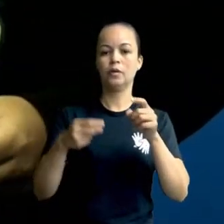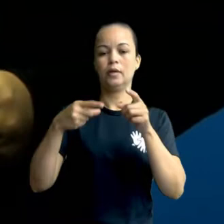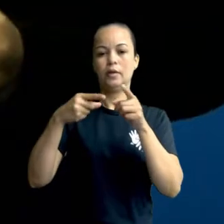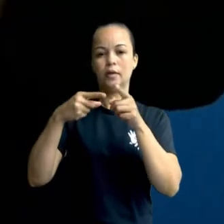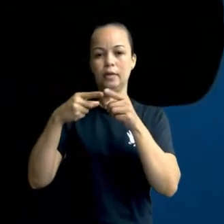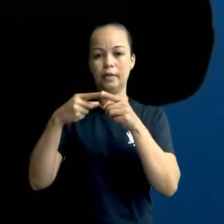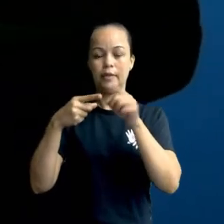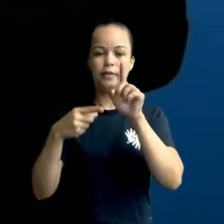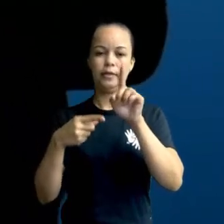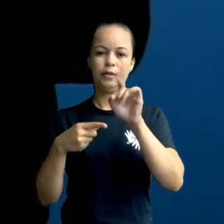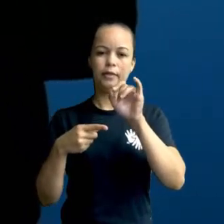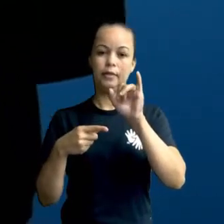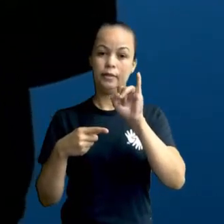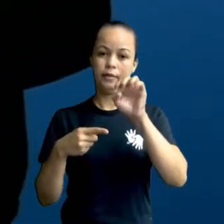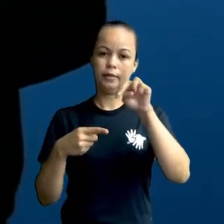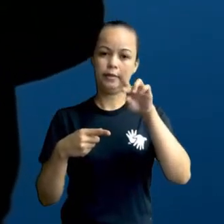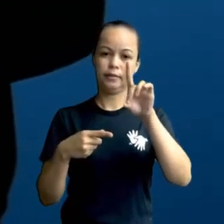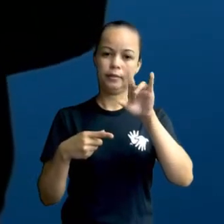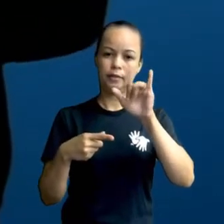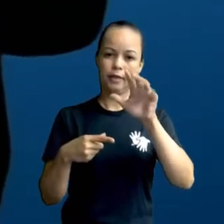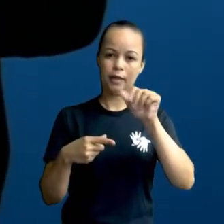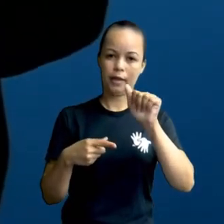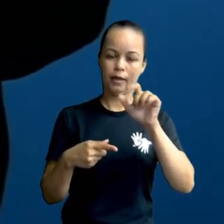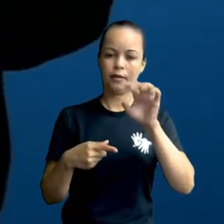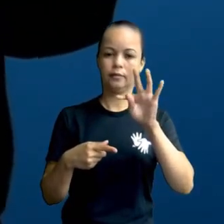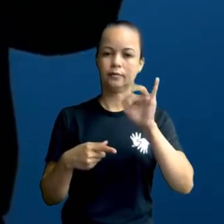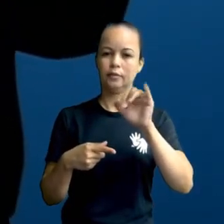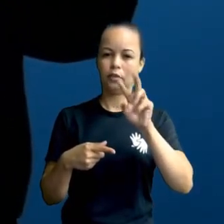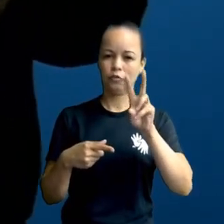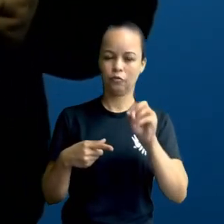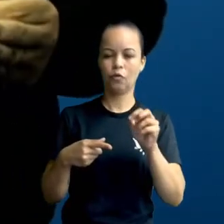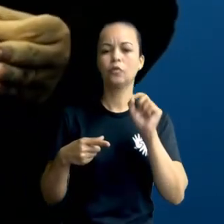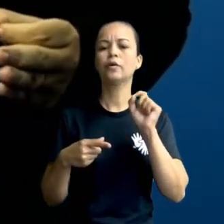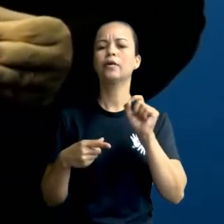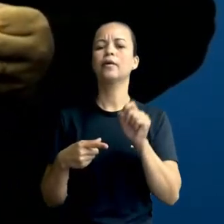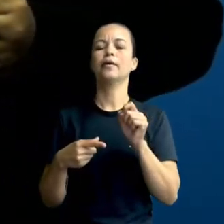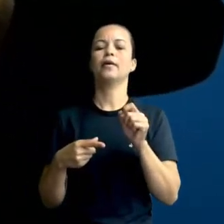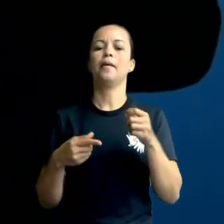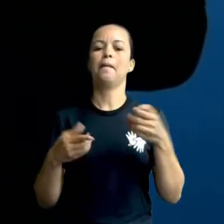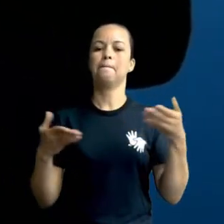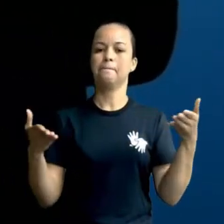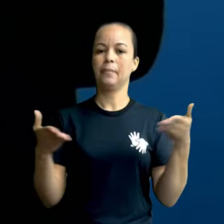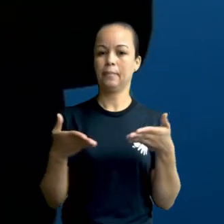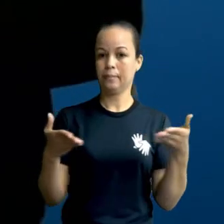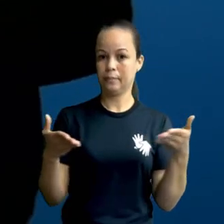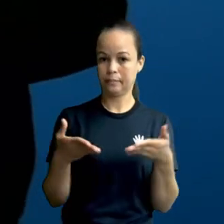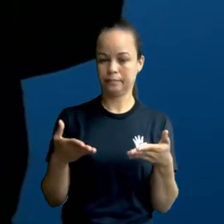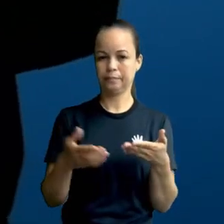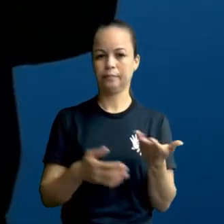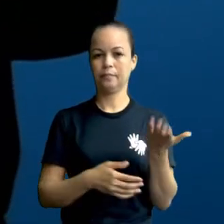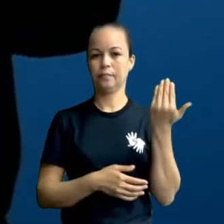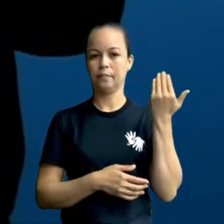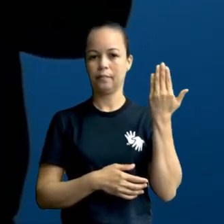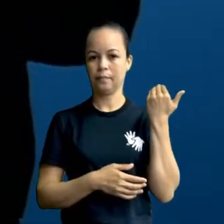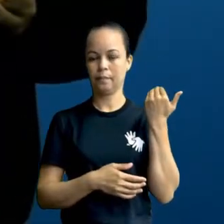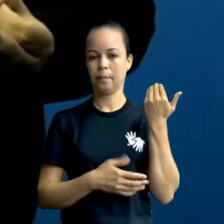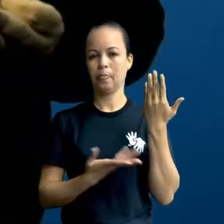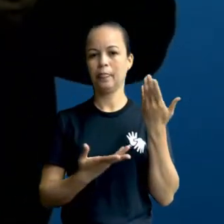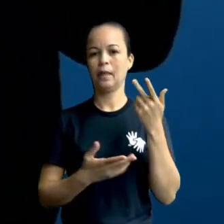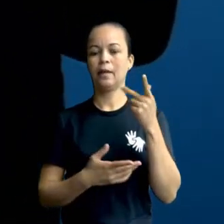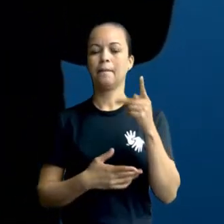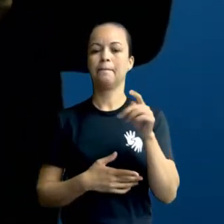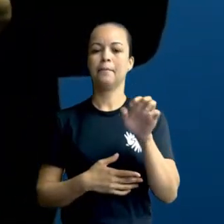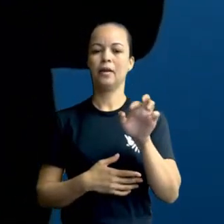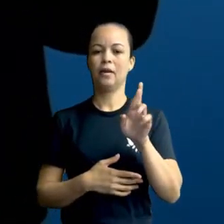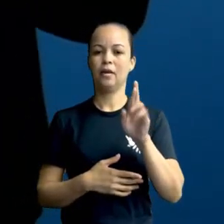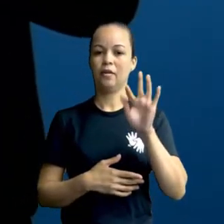indicativo. Os tempos do modo indicativo são presente, pretérito,